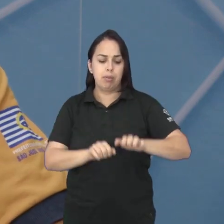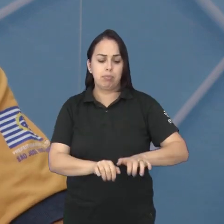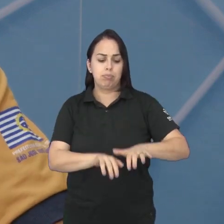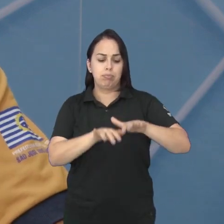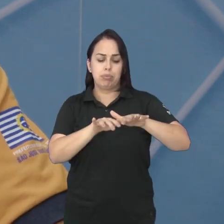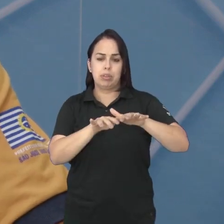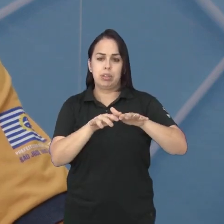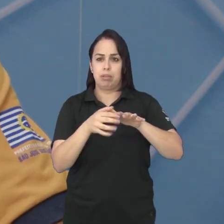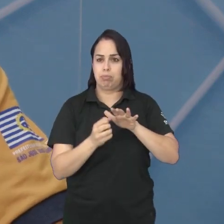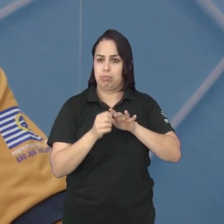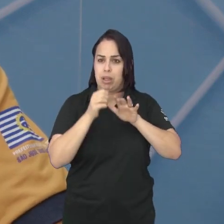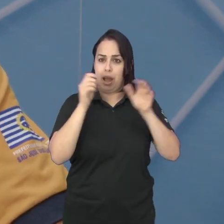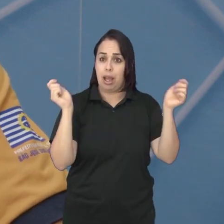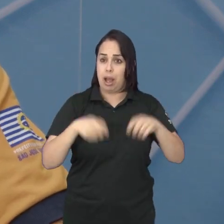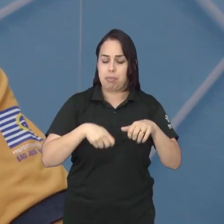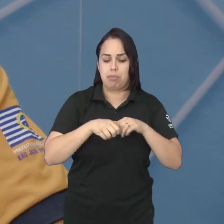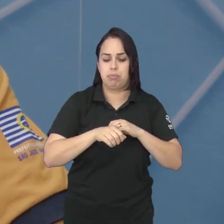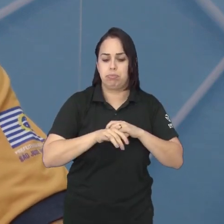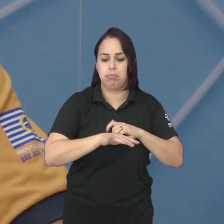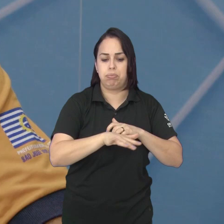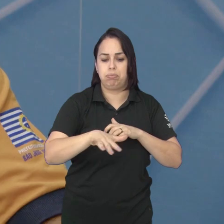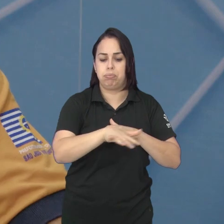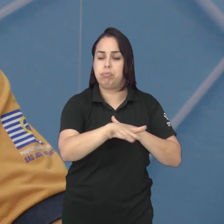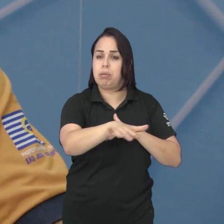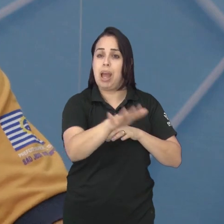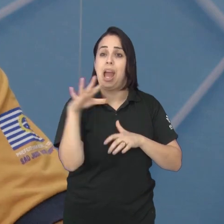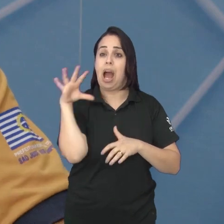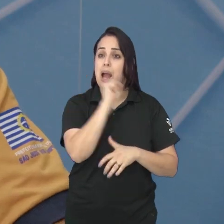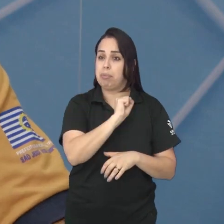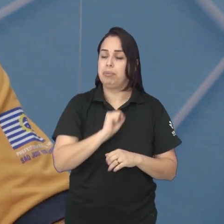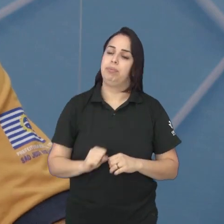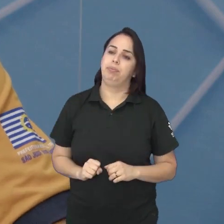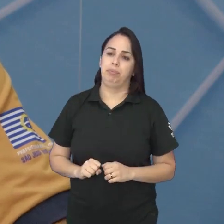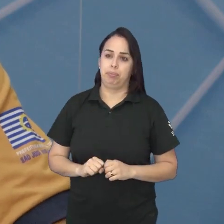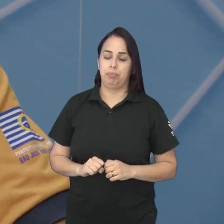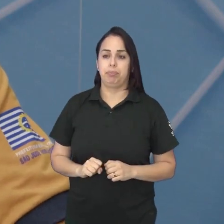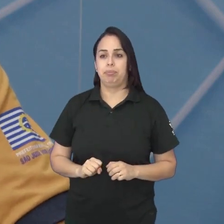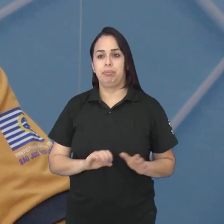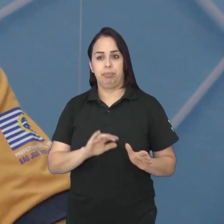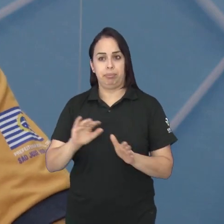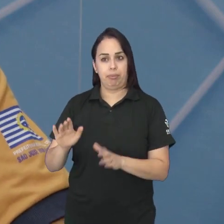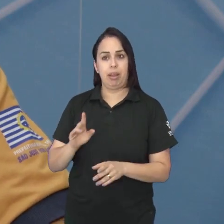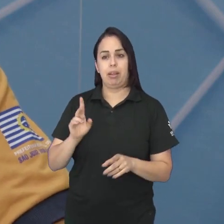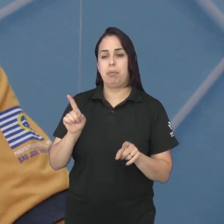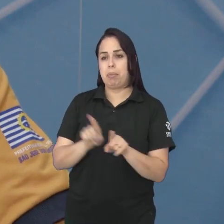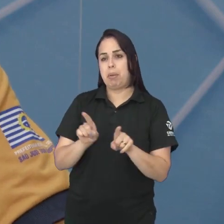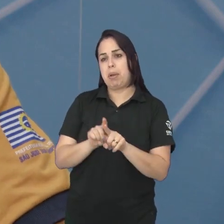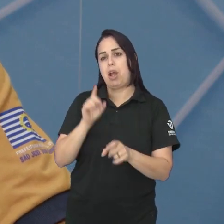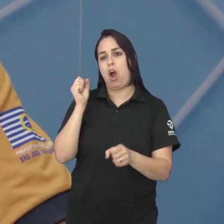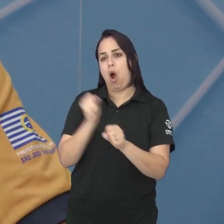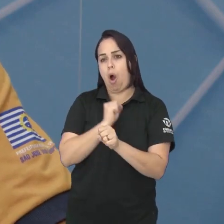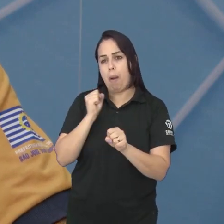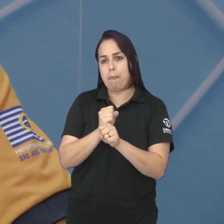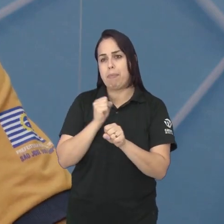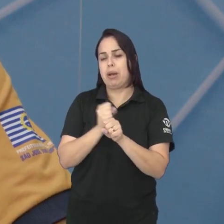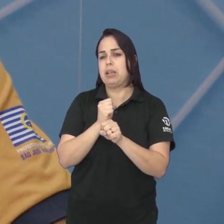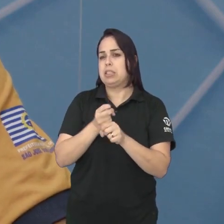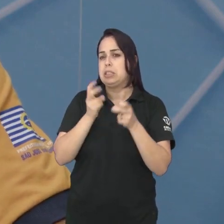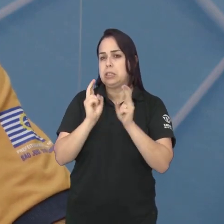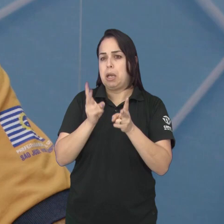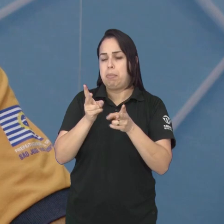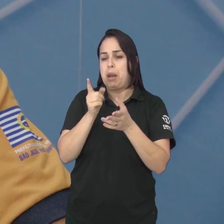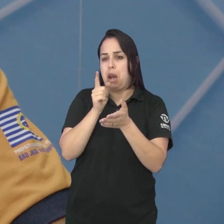ter o seu direcionamento e mais rápido, né? E também obras constantes também com relação às galerias,